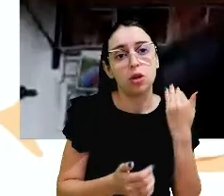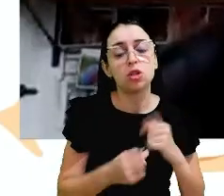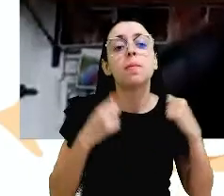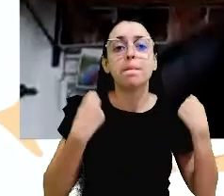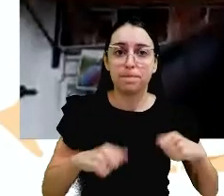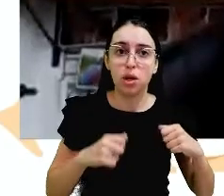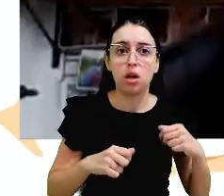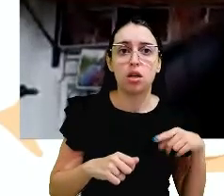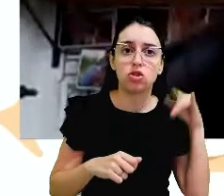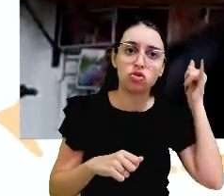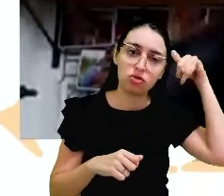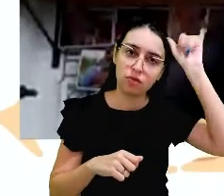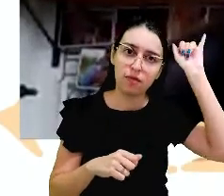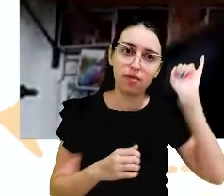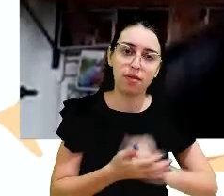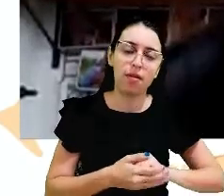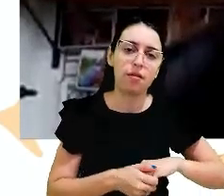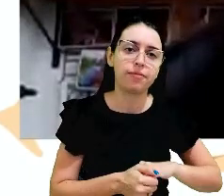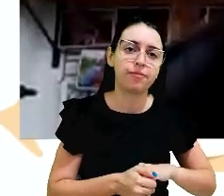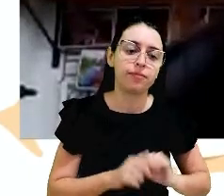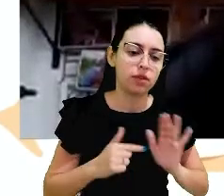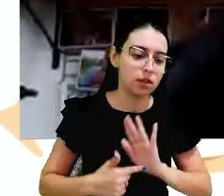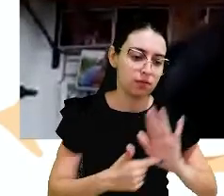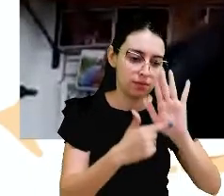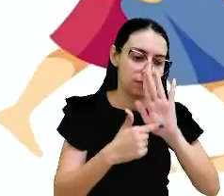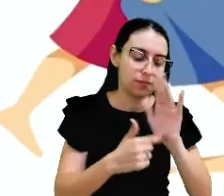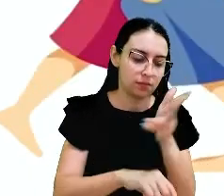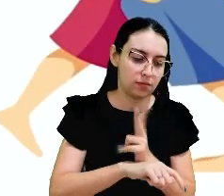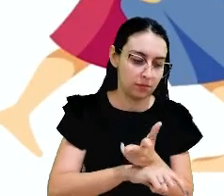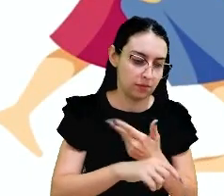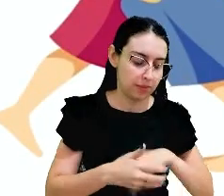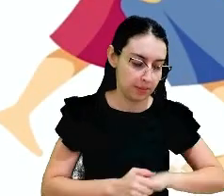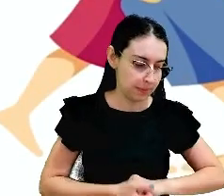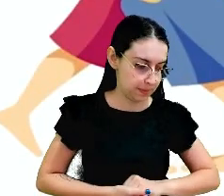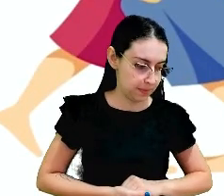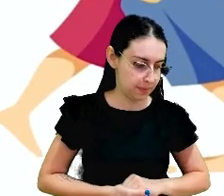evitáveis. Vamos iniciar, então, a exibição do documentário.